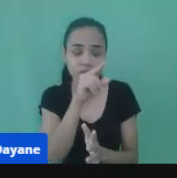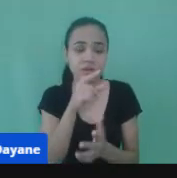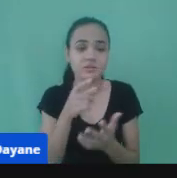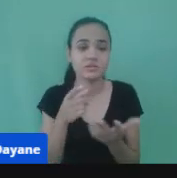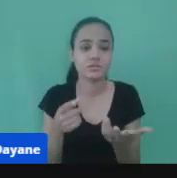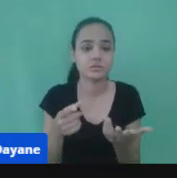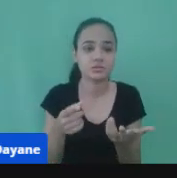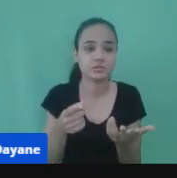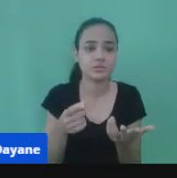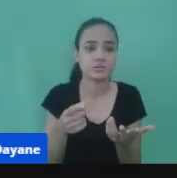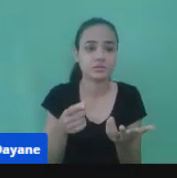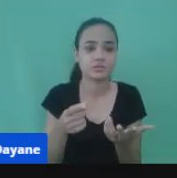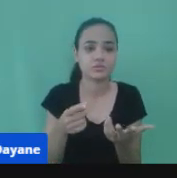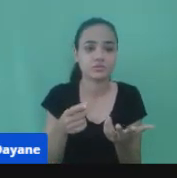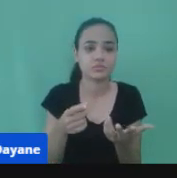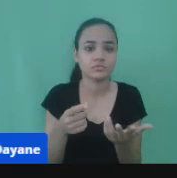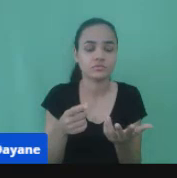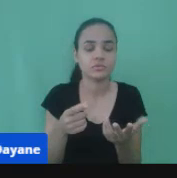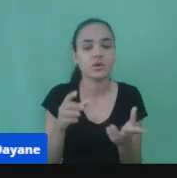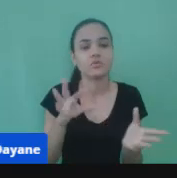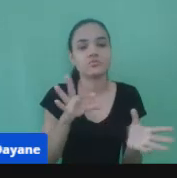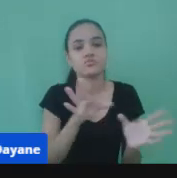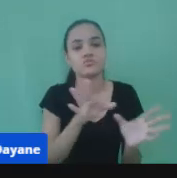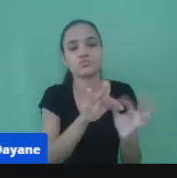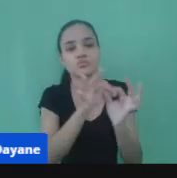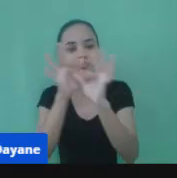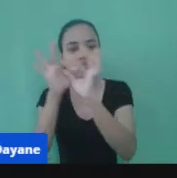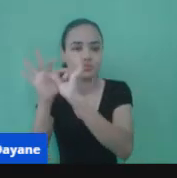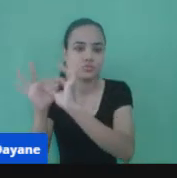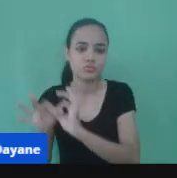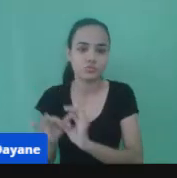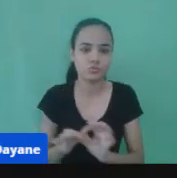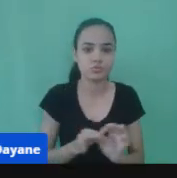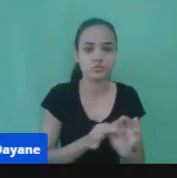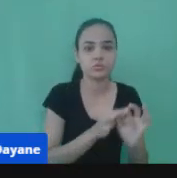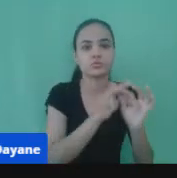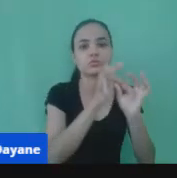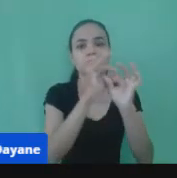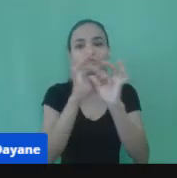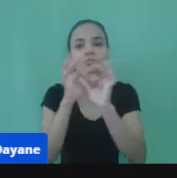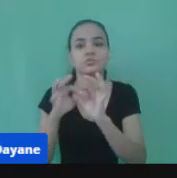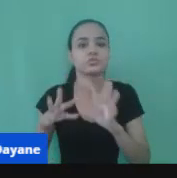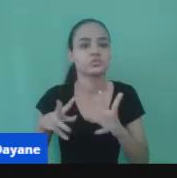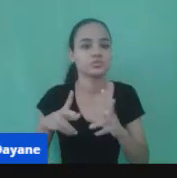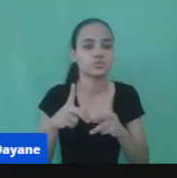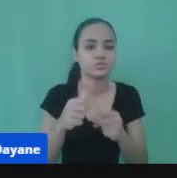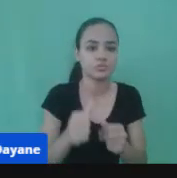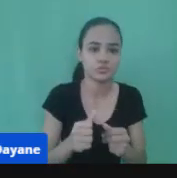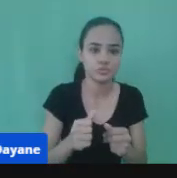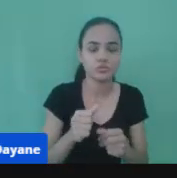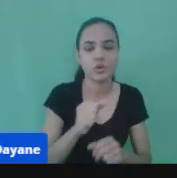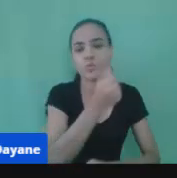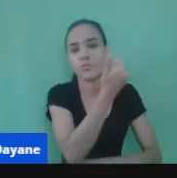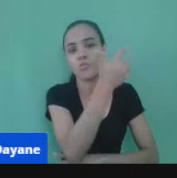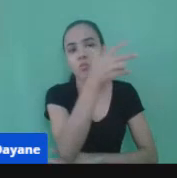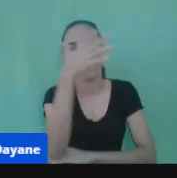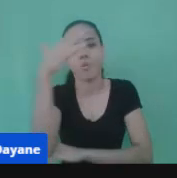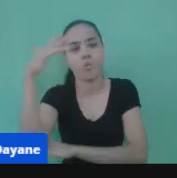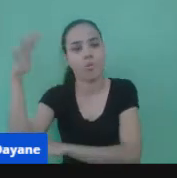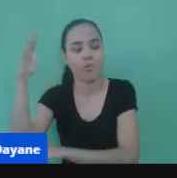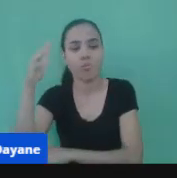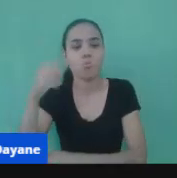é interligado, né? Eu não posso tirar as coisas do meio ambiente, né? Ou dos biomas ou